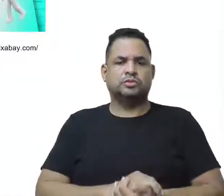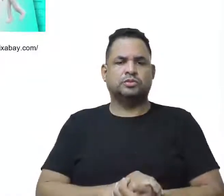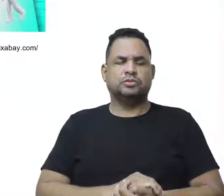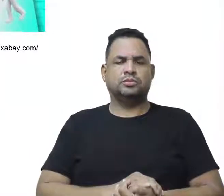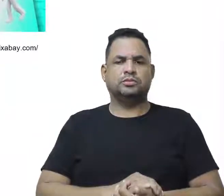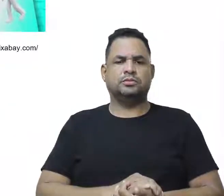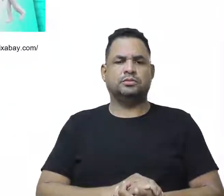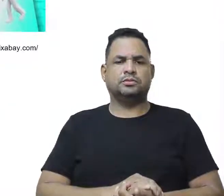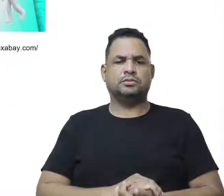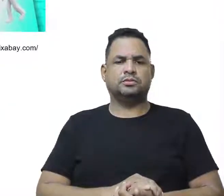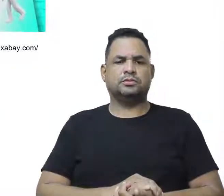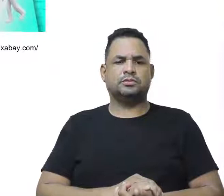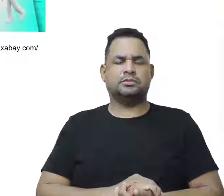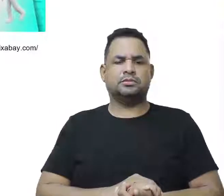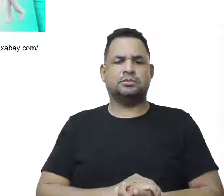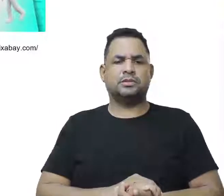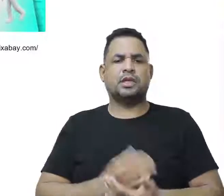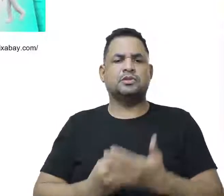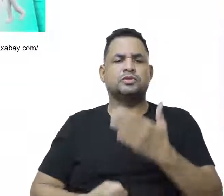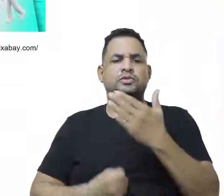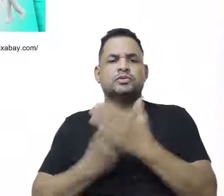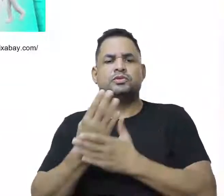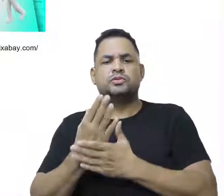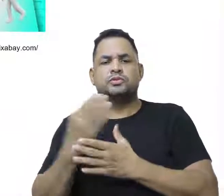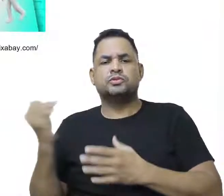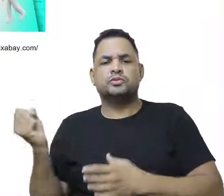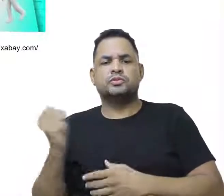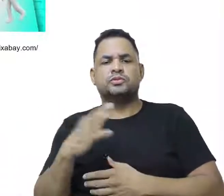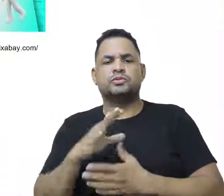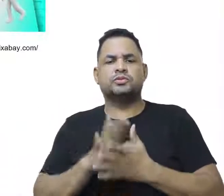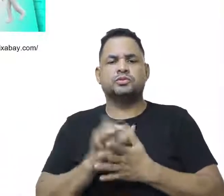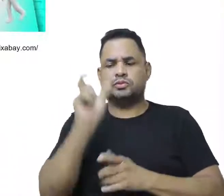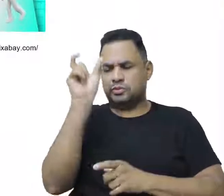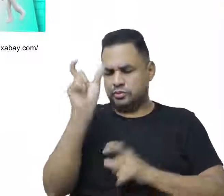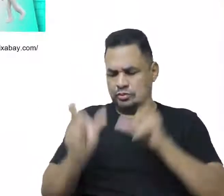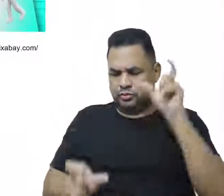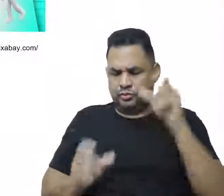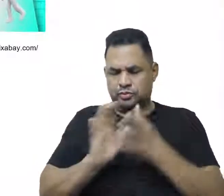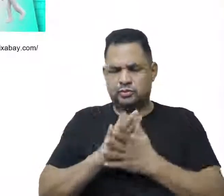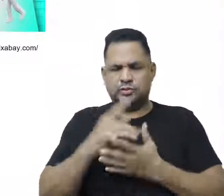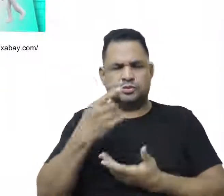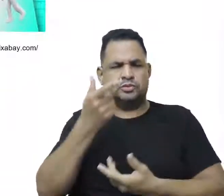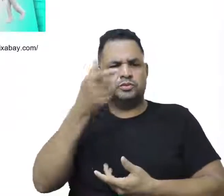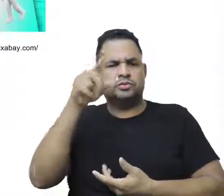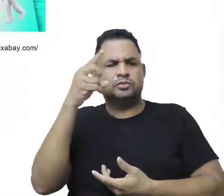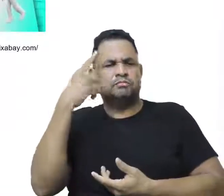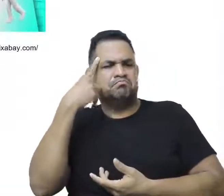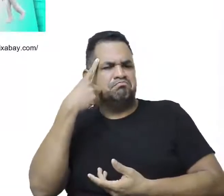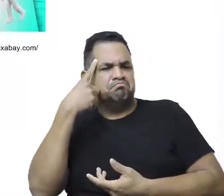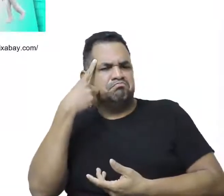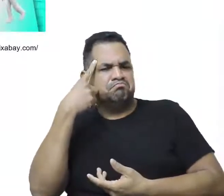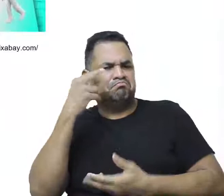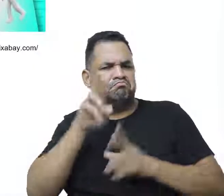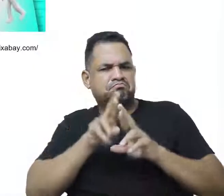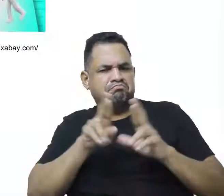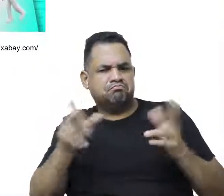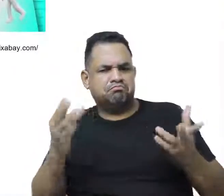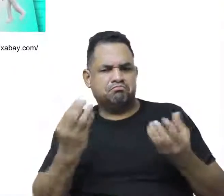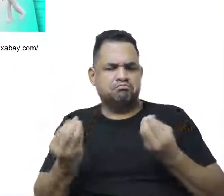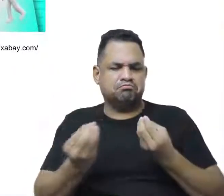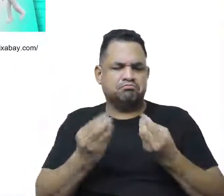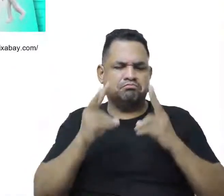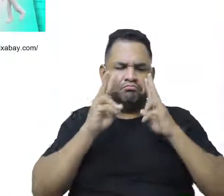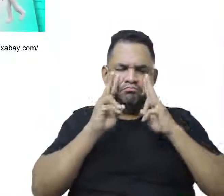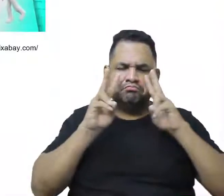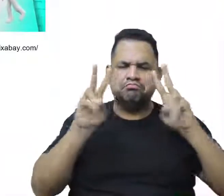sociedade estava surgindo Novas Novas indivíduos com outros pensamentos com outro modo